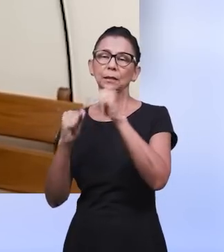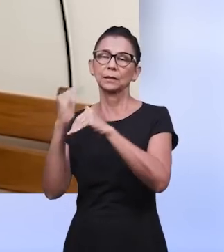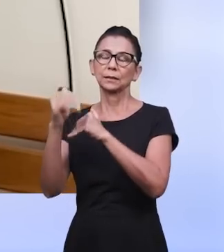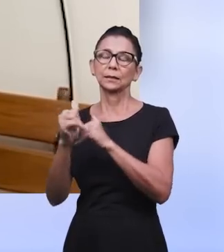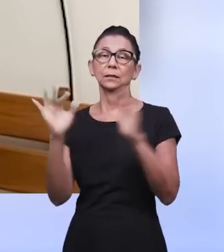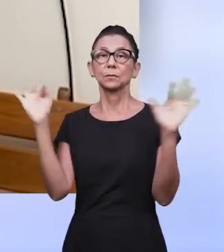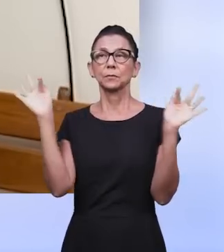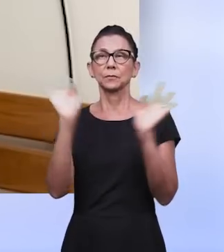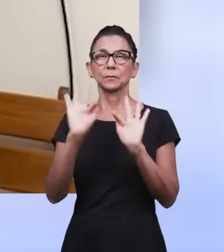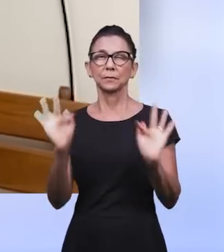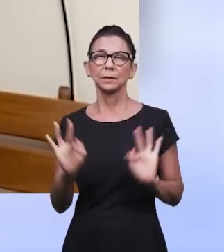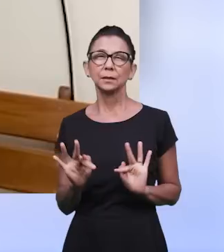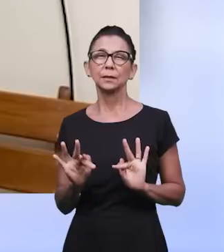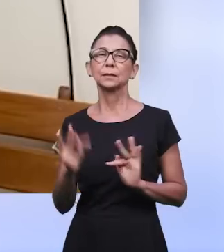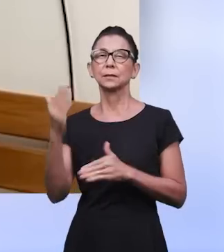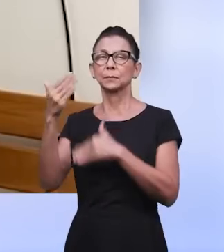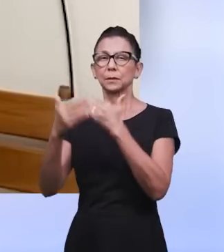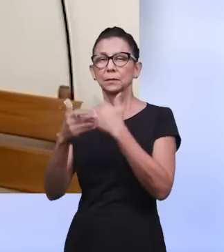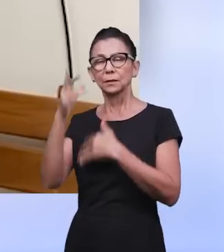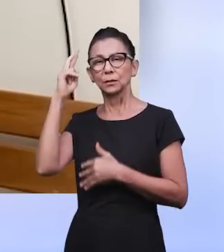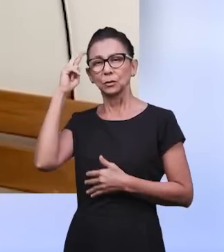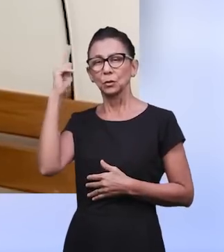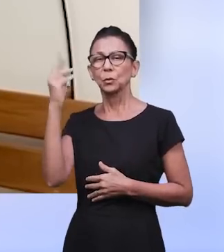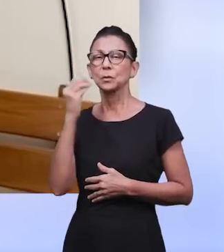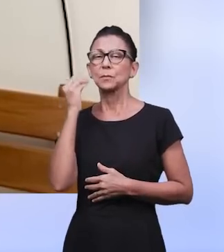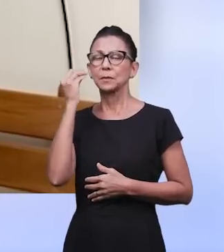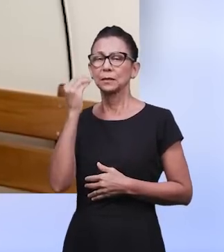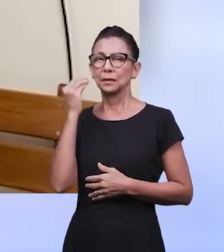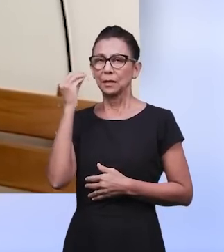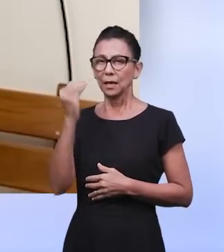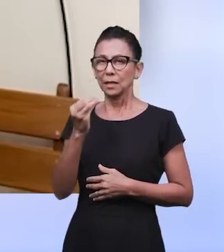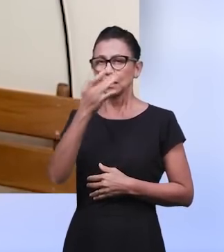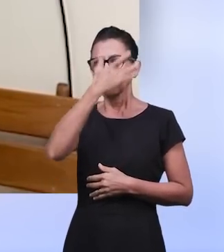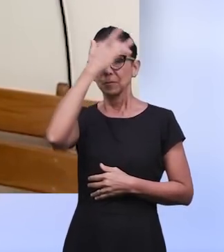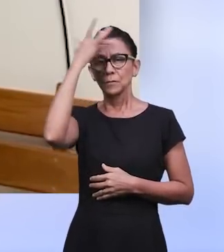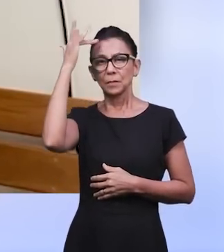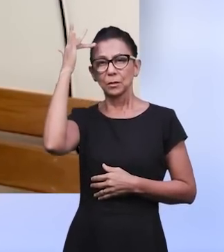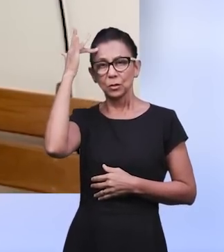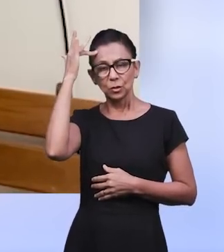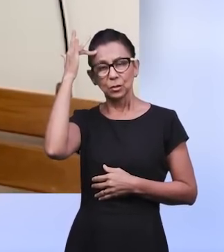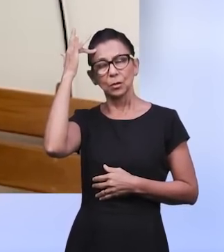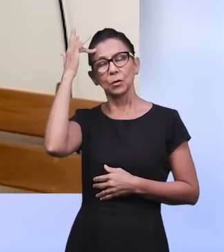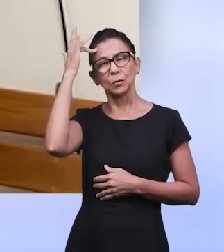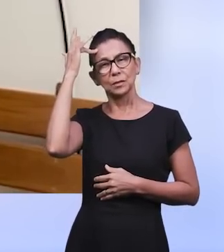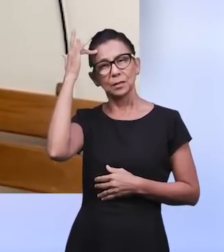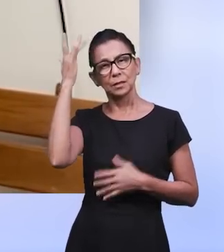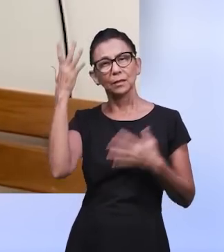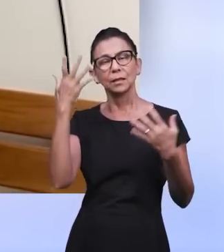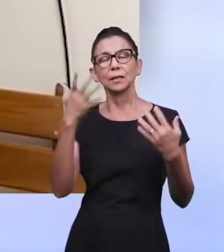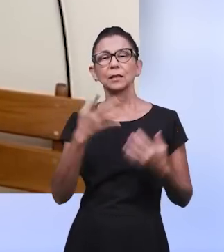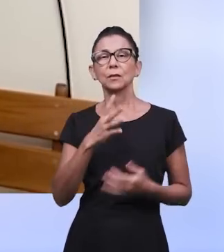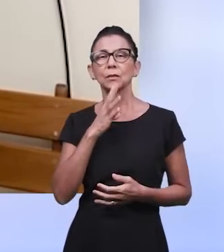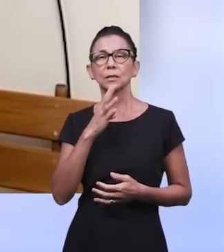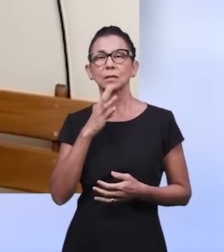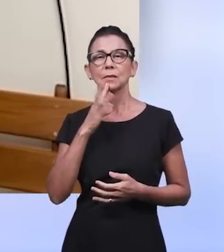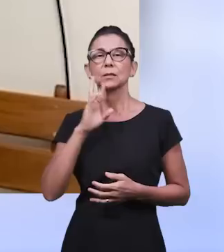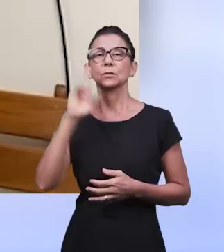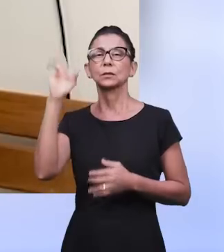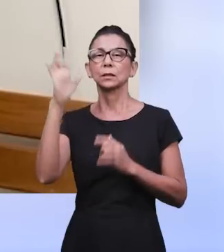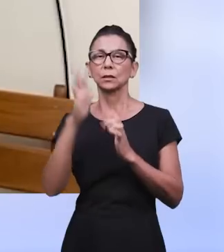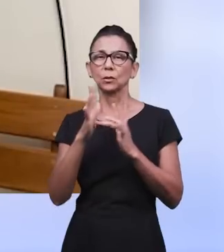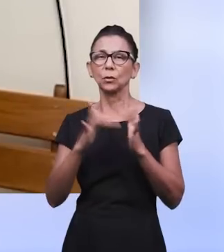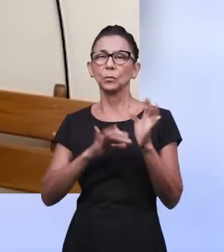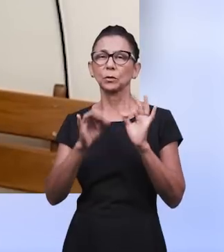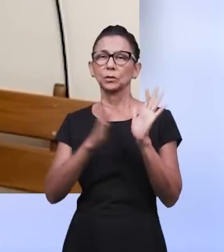com o Senhor pelas experiências que essas vidas estão tendo com o Senhor, também por aquilo que o Senhor tem feito no nosso meio, nos